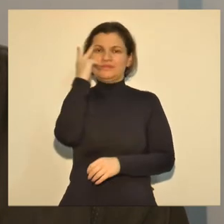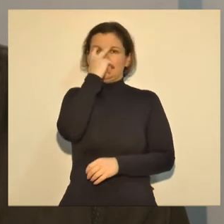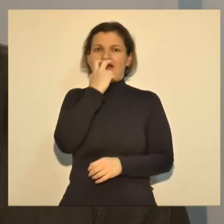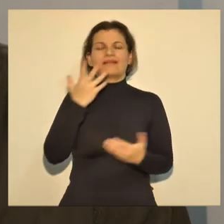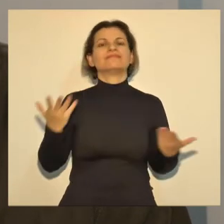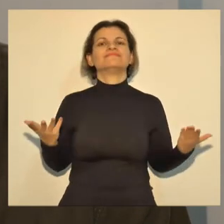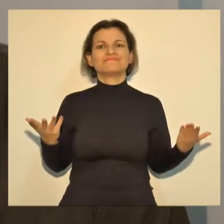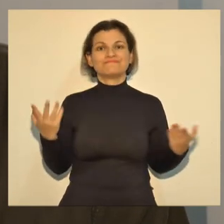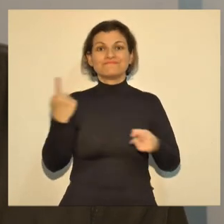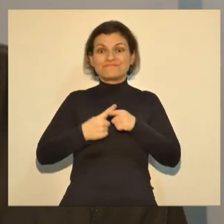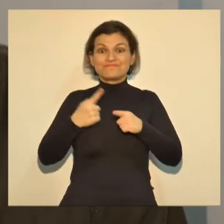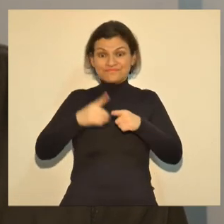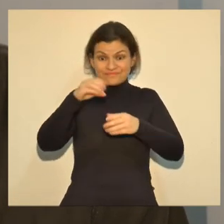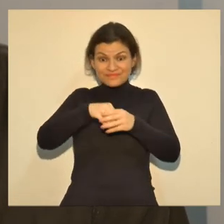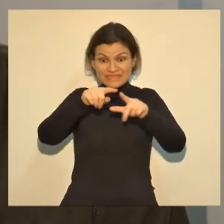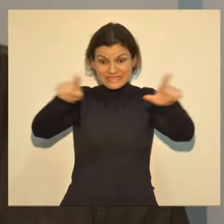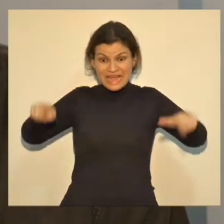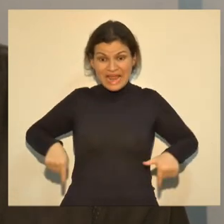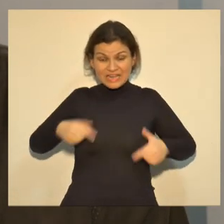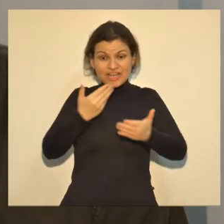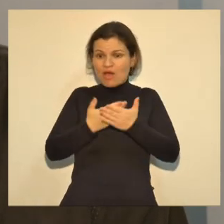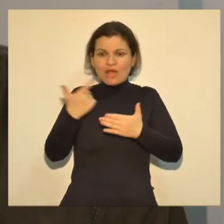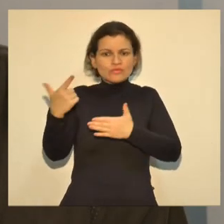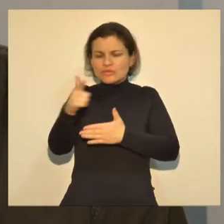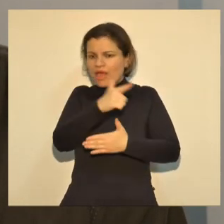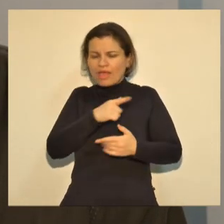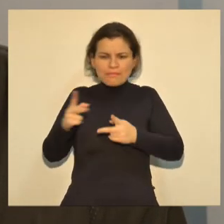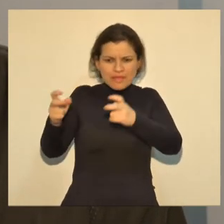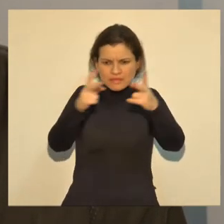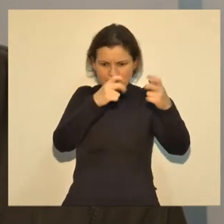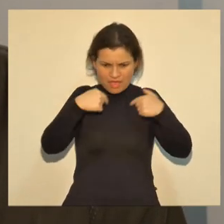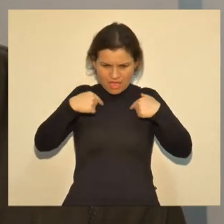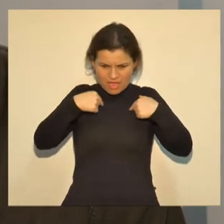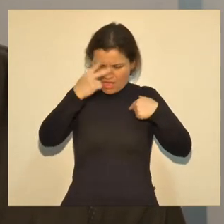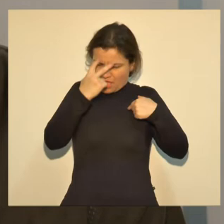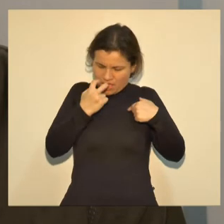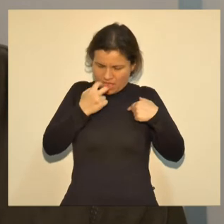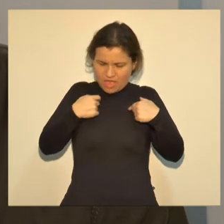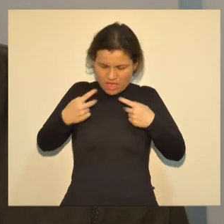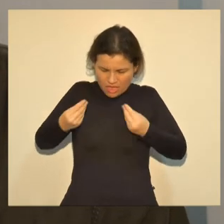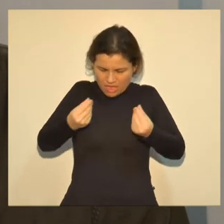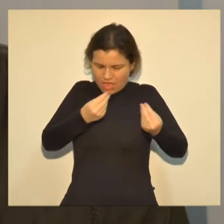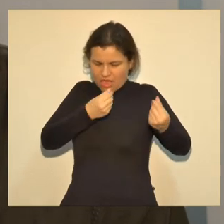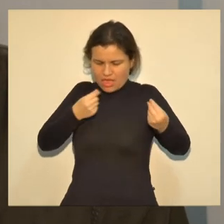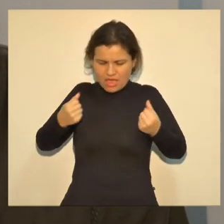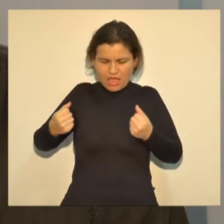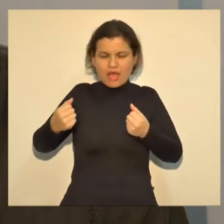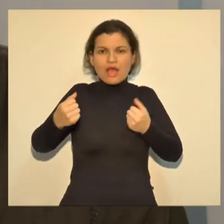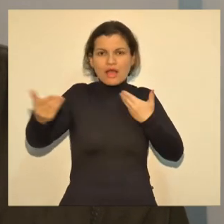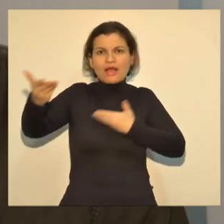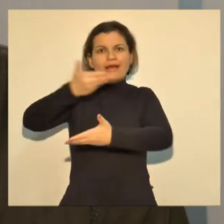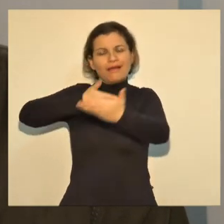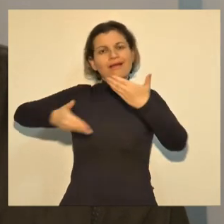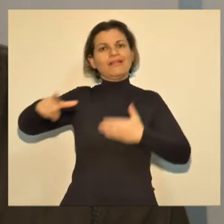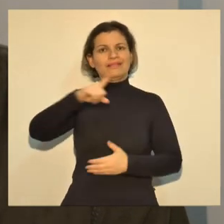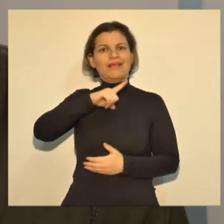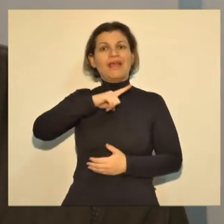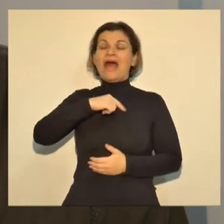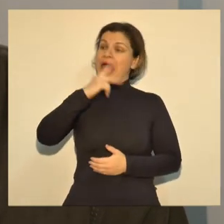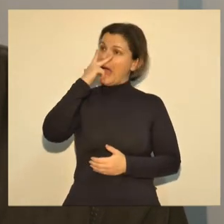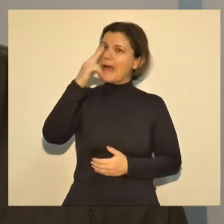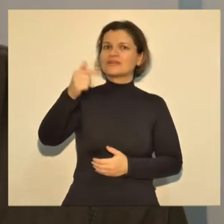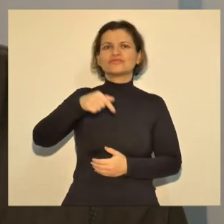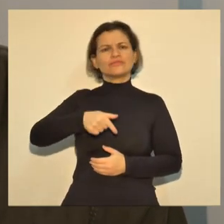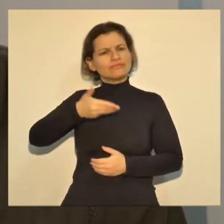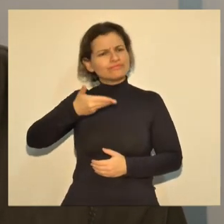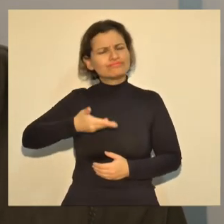cega. É porque na sala de aula não estão as percepções que ela, pessoa cega, e as pessoas videntes compartilham. Eu acho que isso é